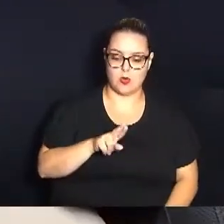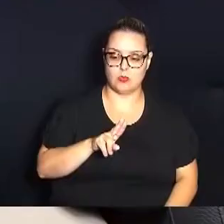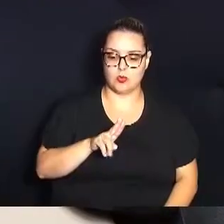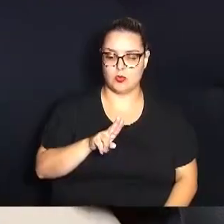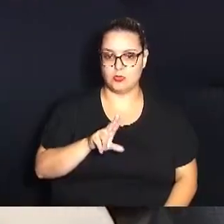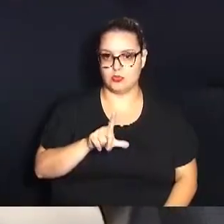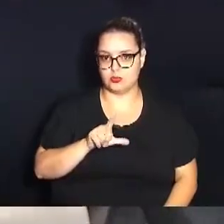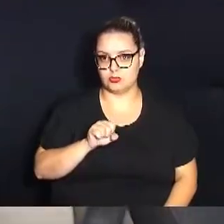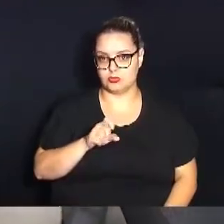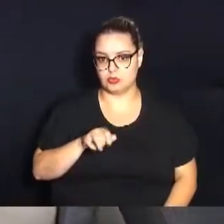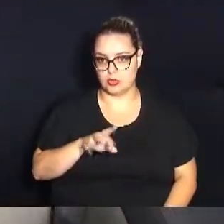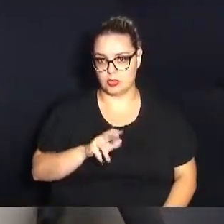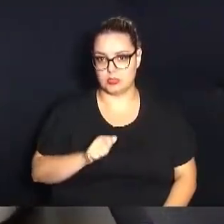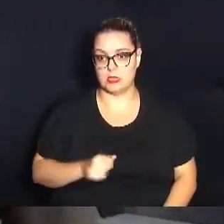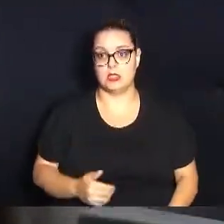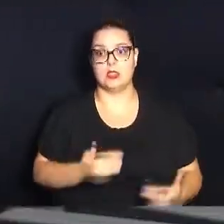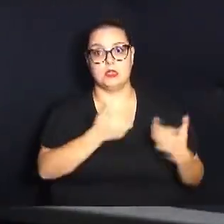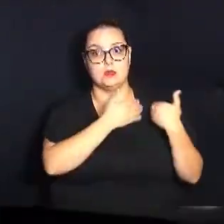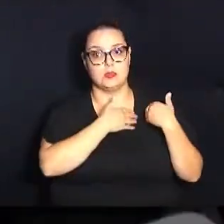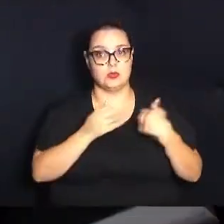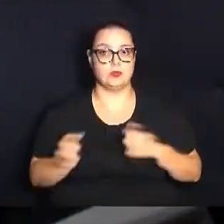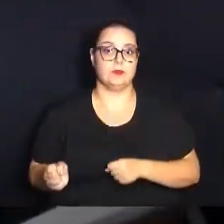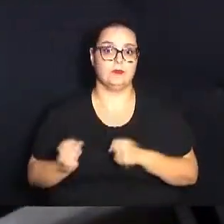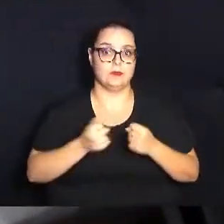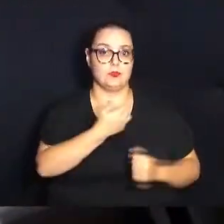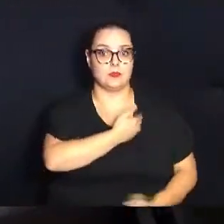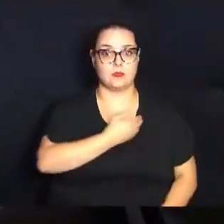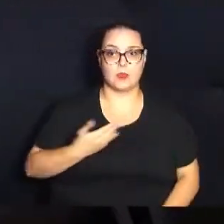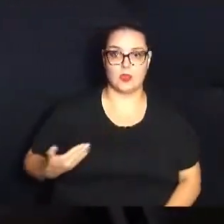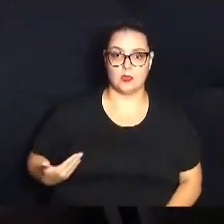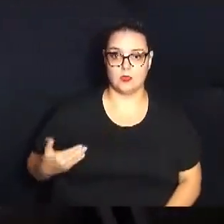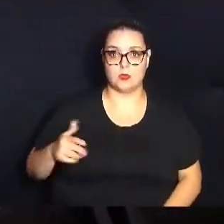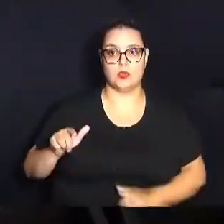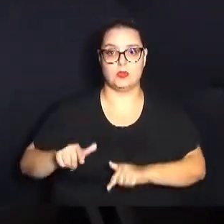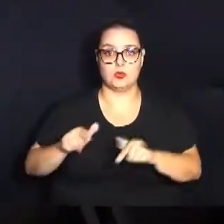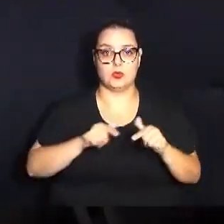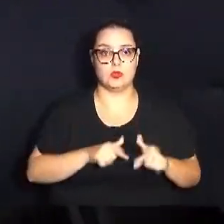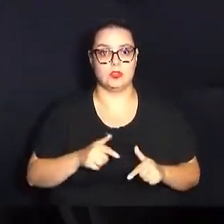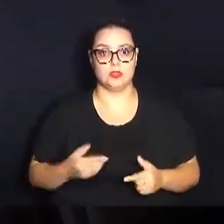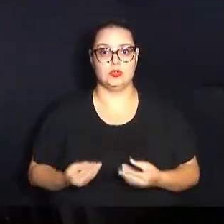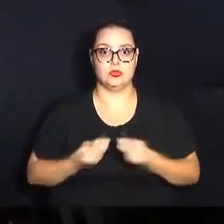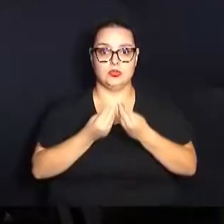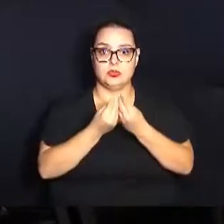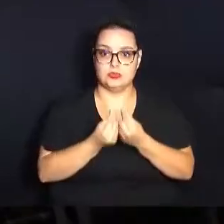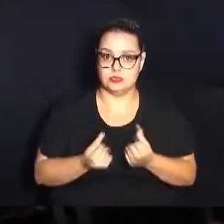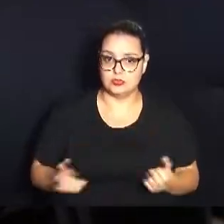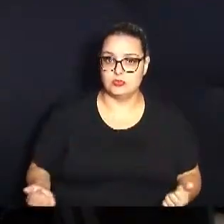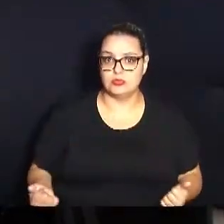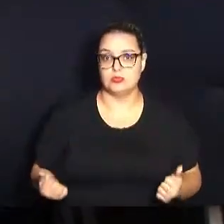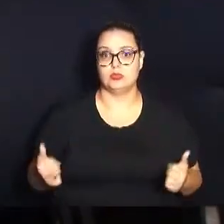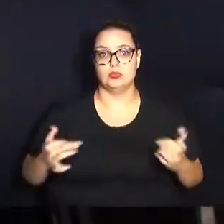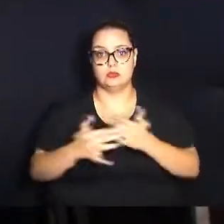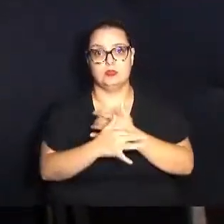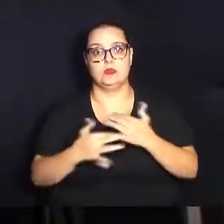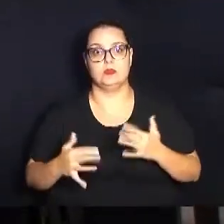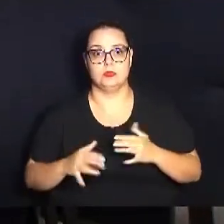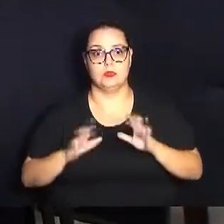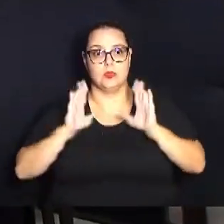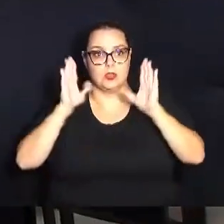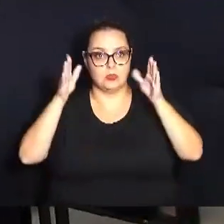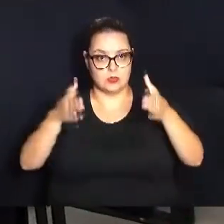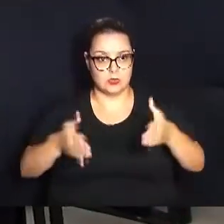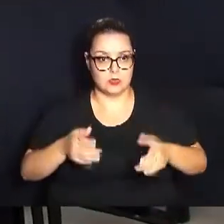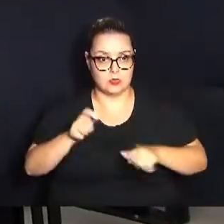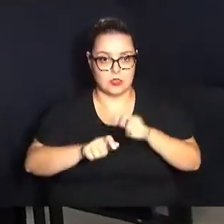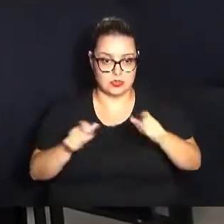internação compulsória de usuários e responsabilidade do Poder Público local por áreas de decadência